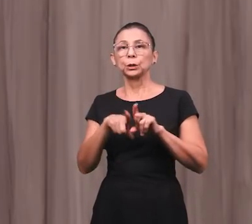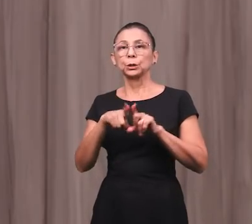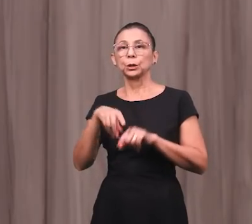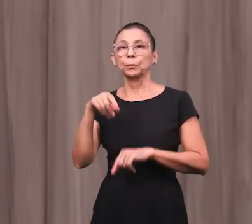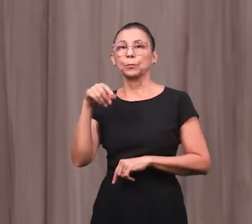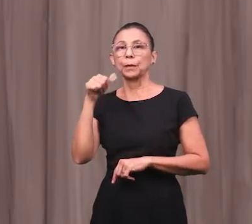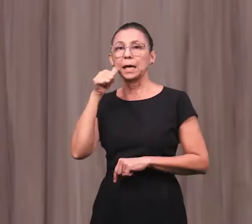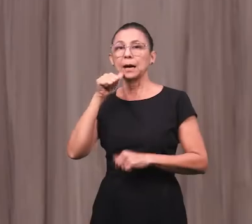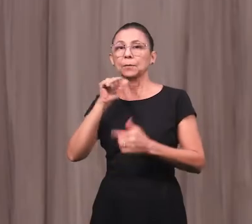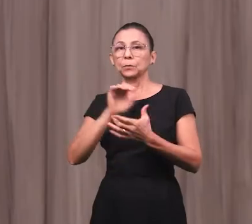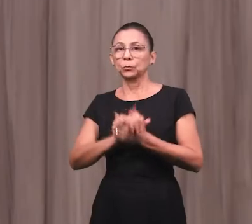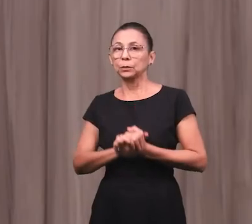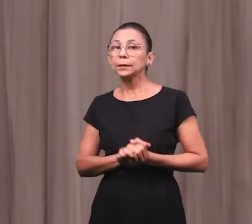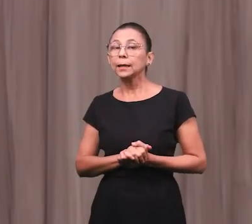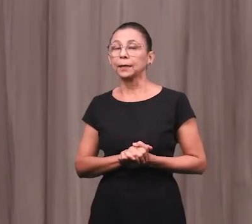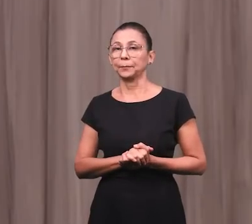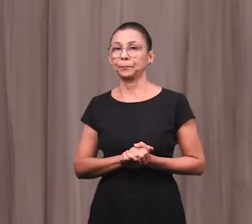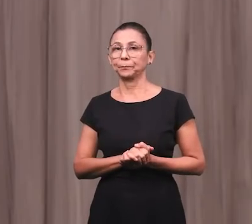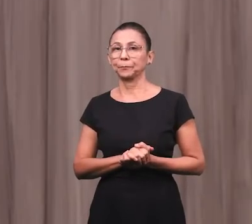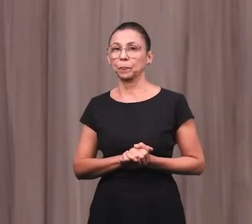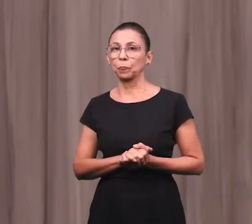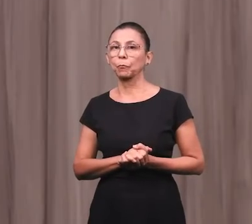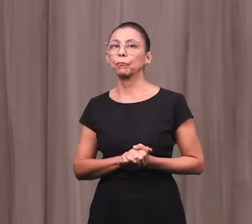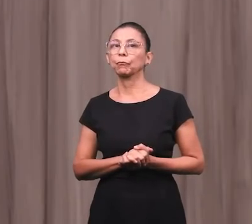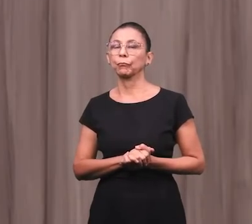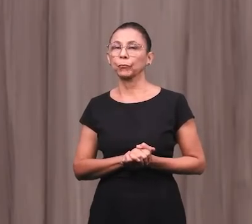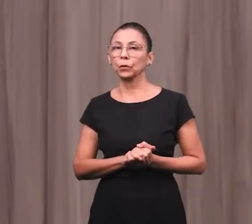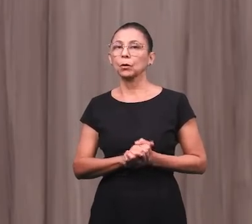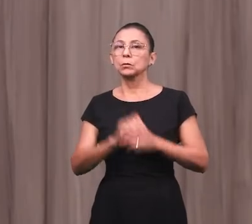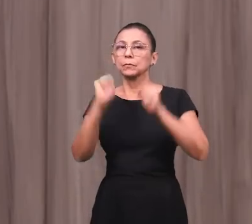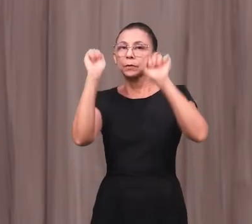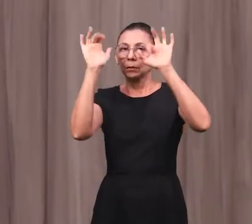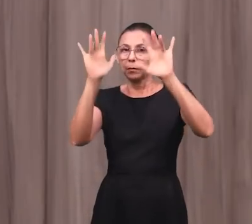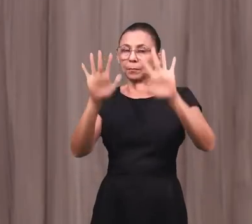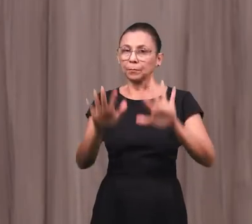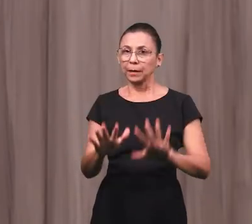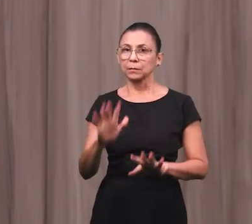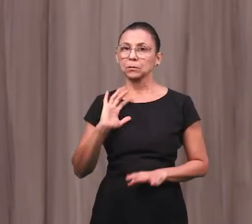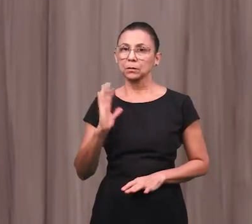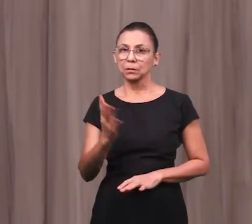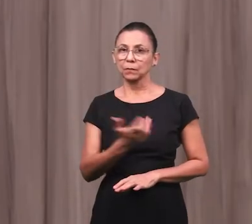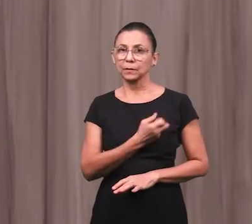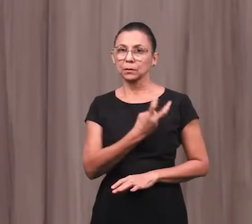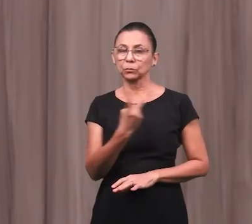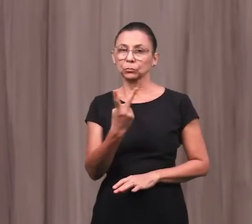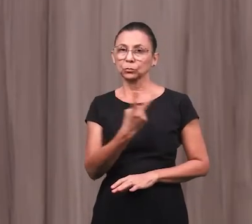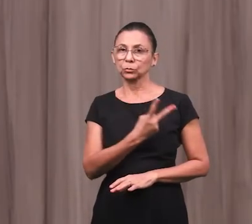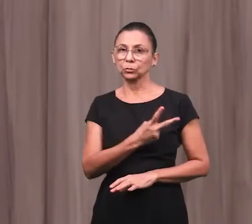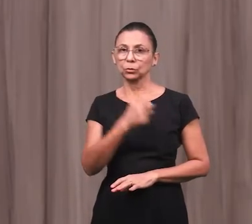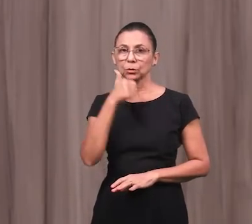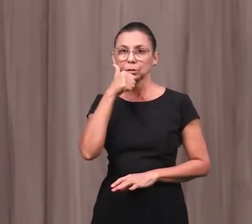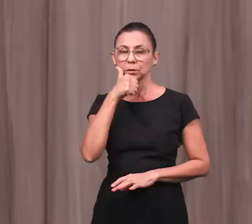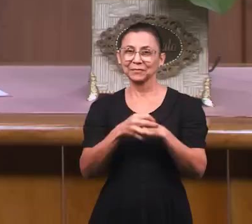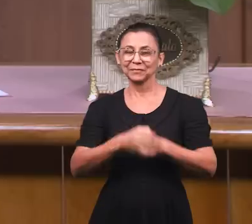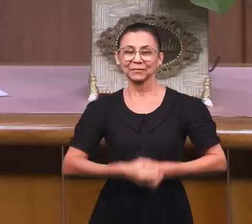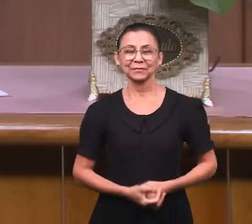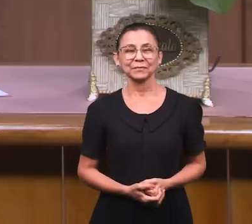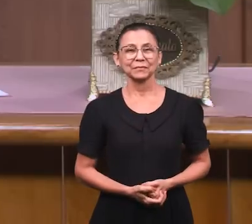dele. Grande bênção de salvação o Senhor operará na vida dessa senhora e na vida de seu